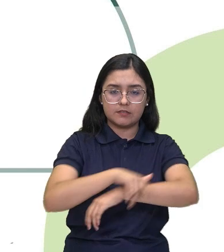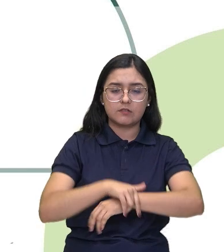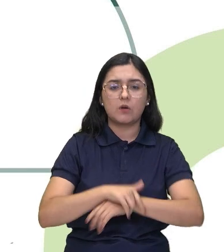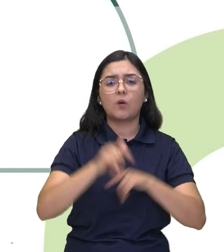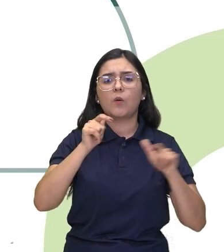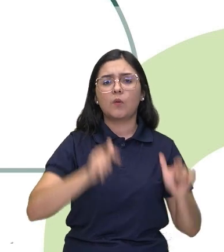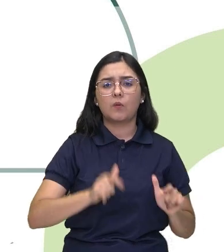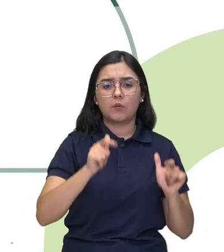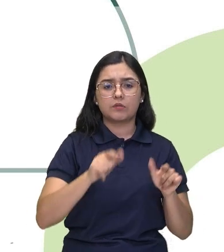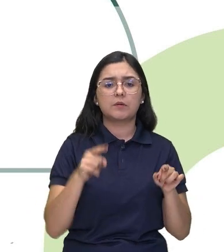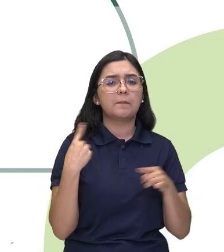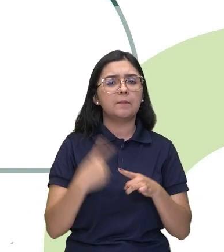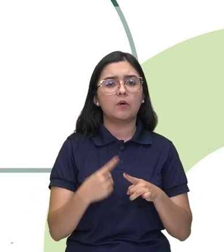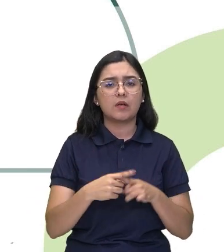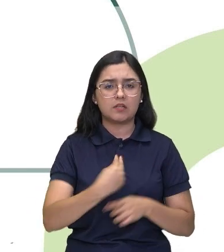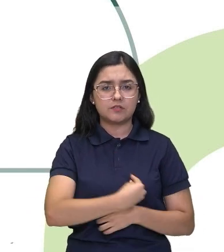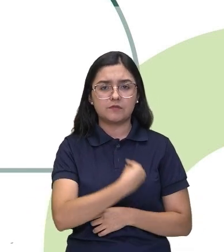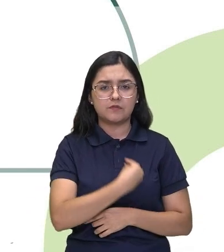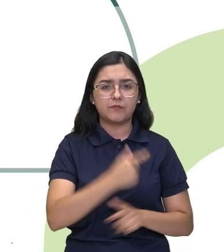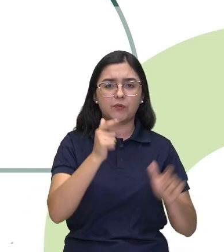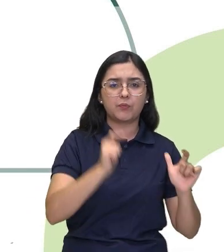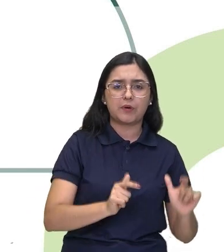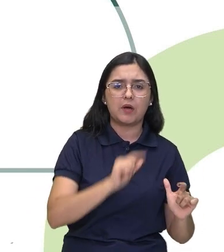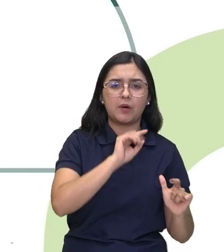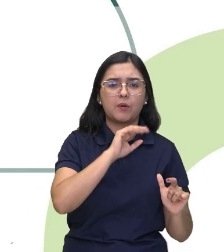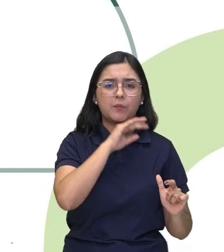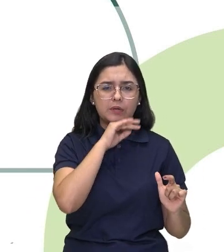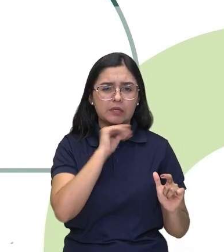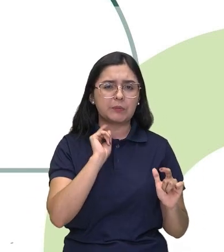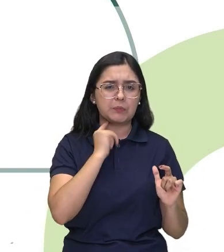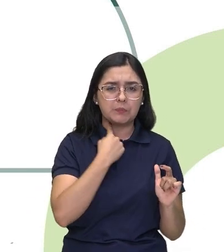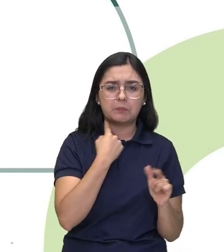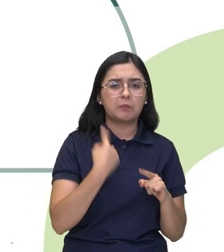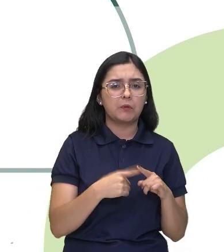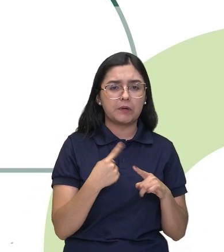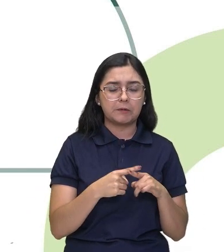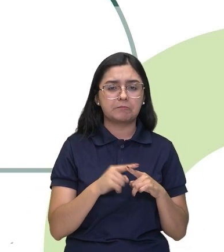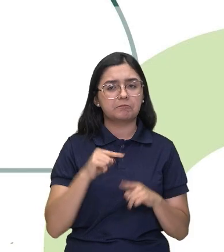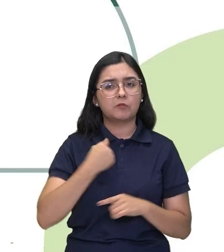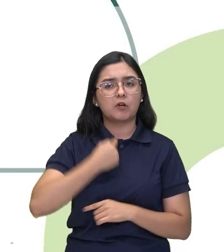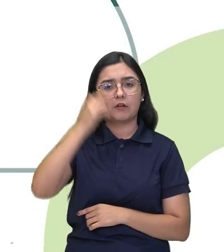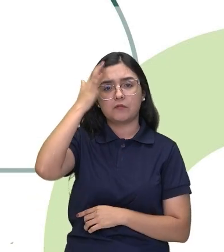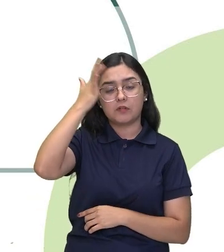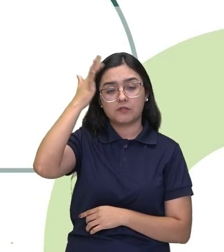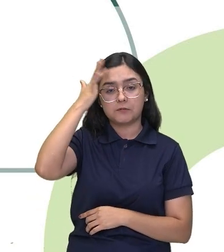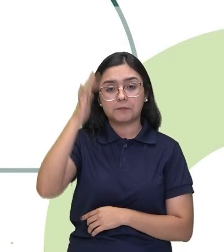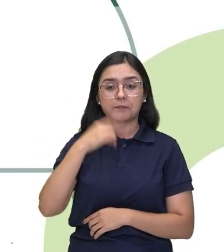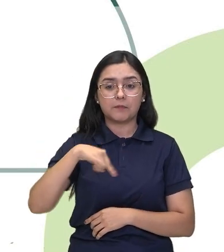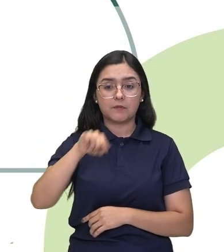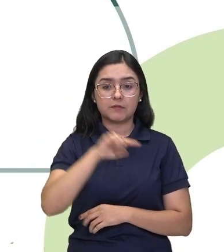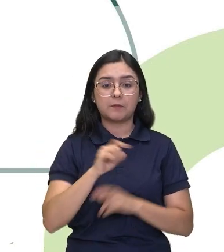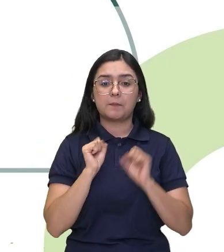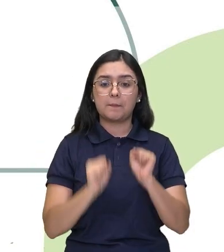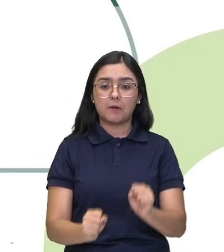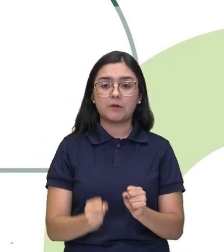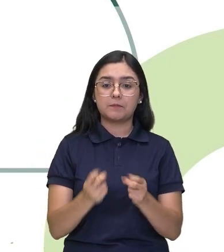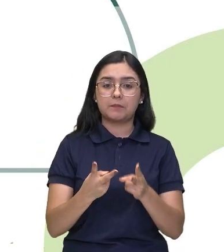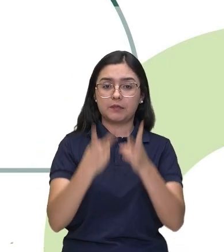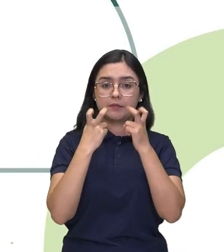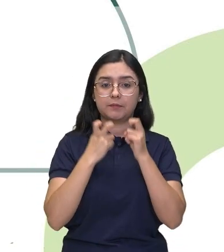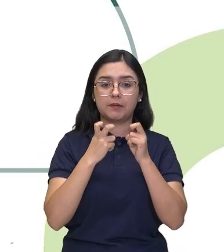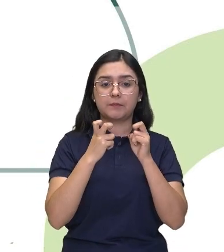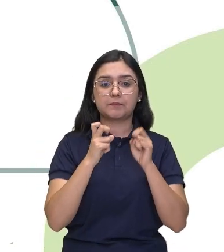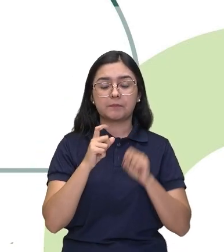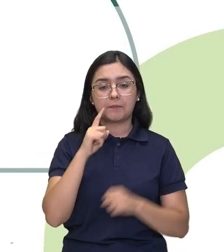elas estão aí? É para a gente pensar, né? E aí como a gente pode ver nesse quadro, né, gente? A gente tem